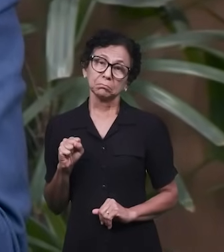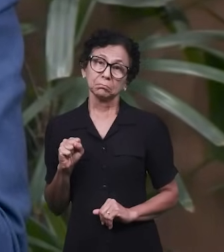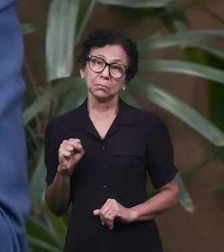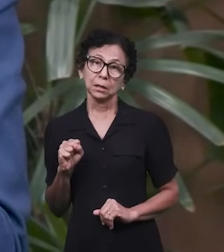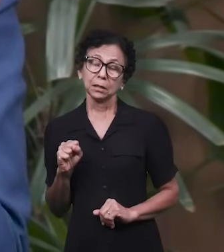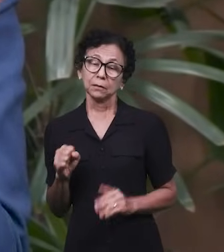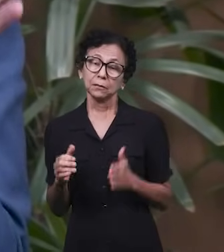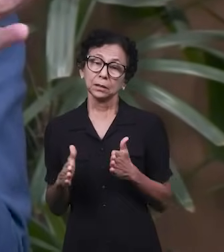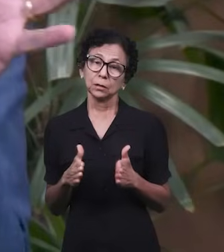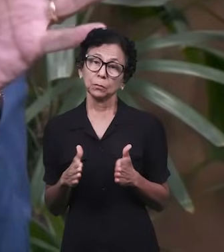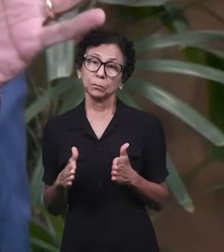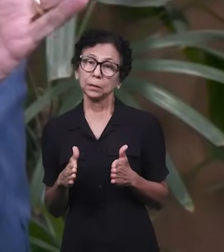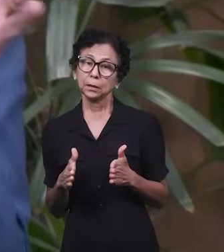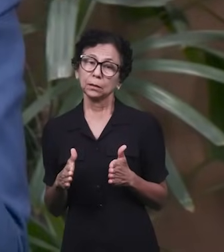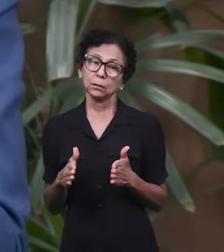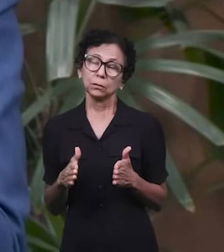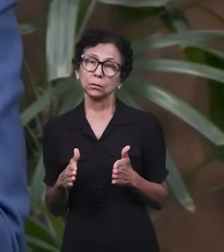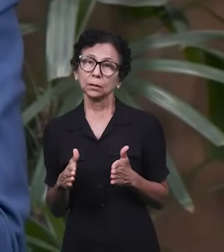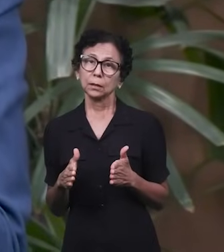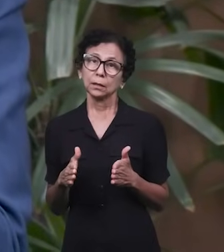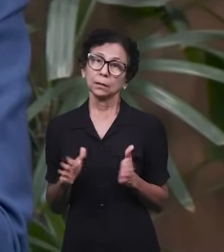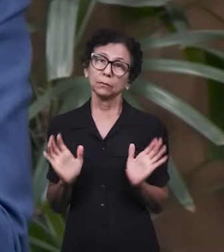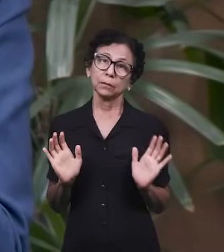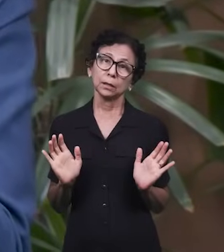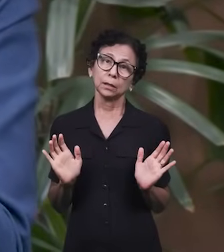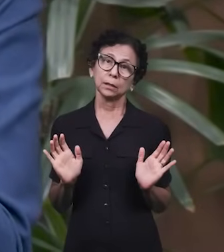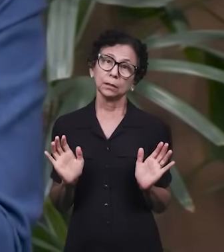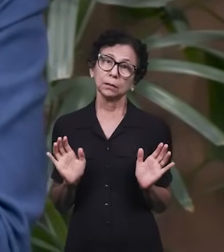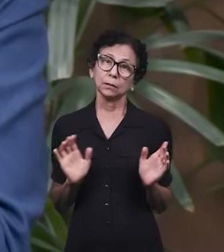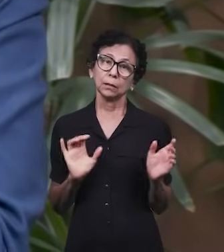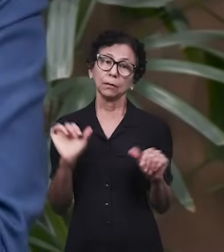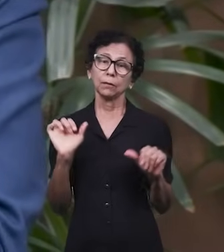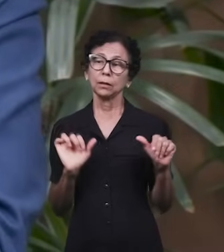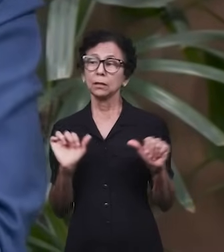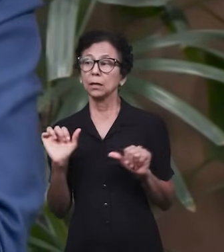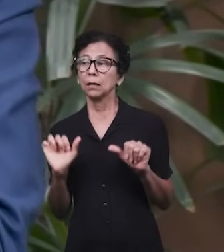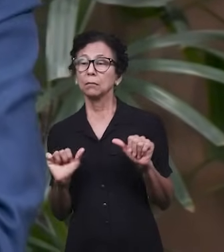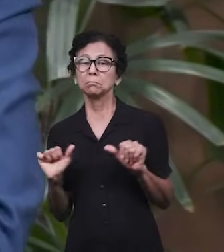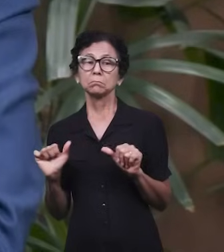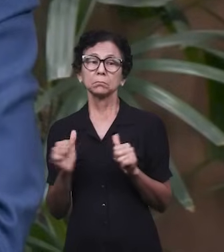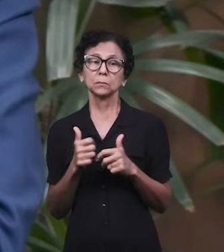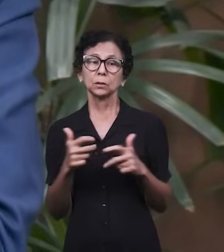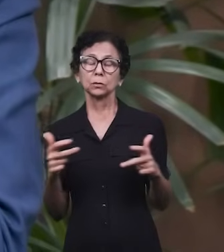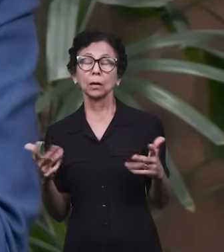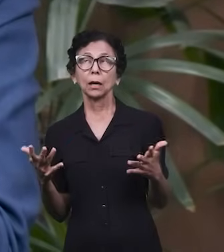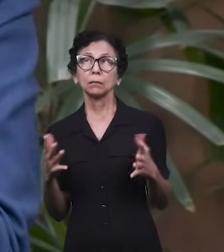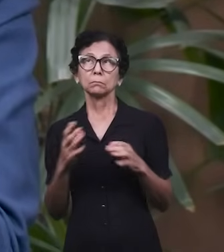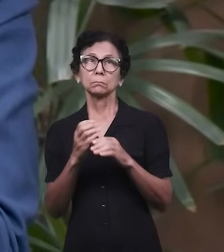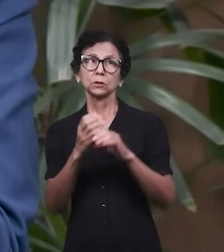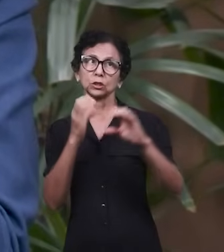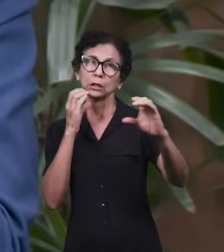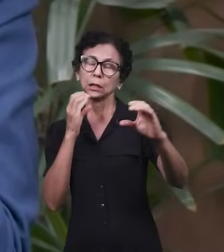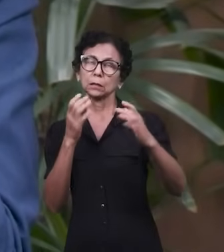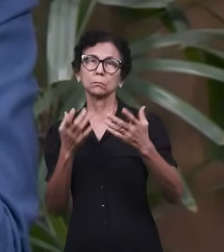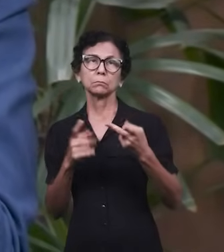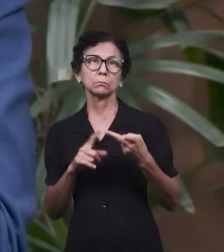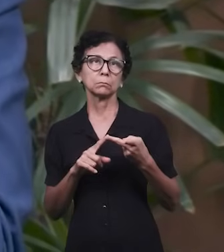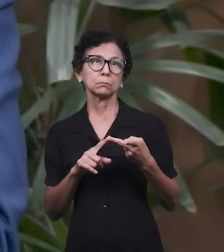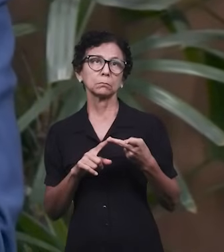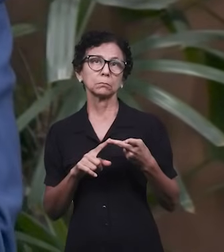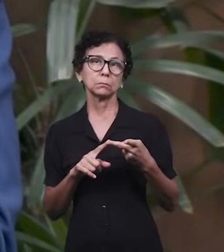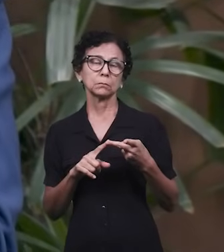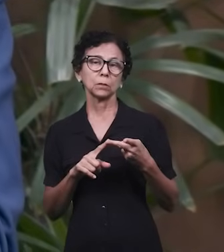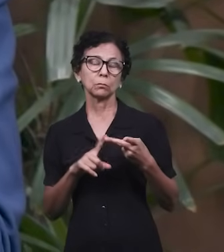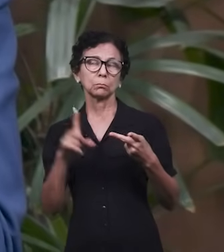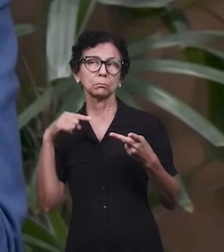colocar em xeque tudo que existe, né? Então eu vou ser engenheiro, eu vou ser advogado, eu vou